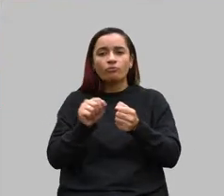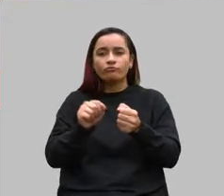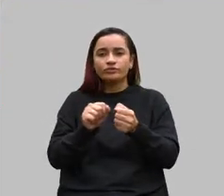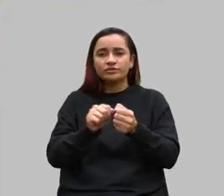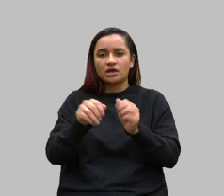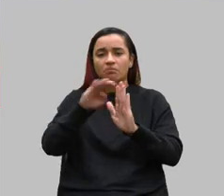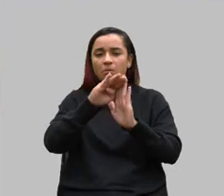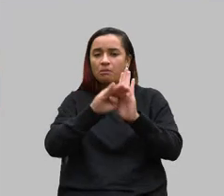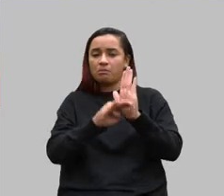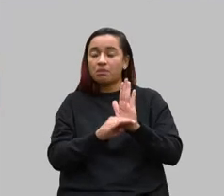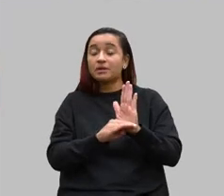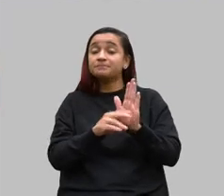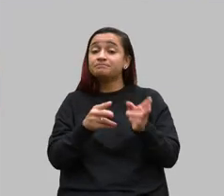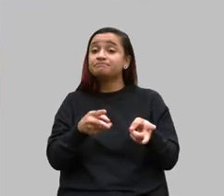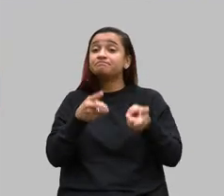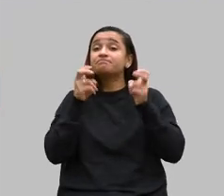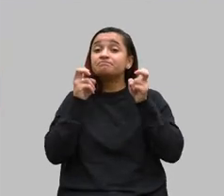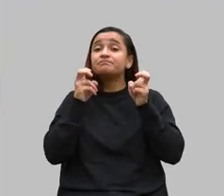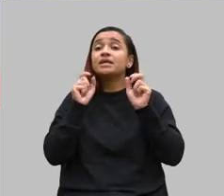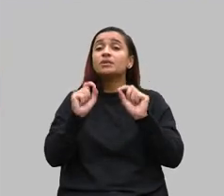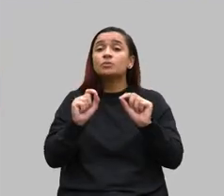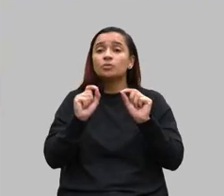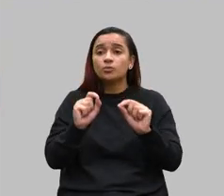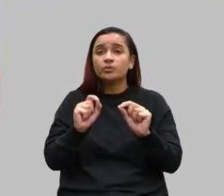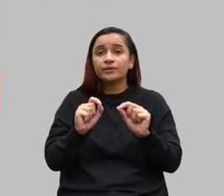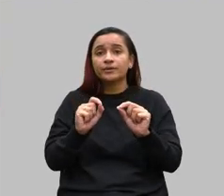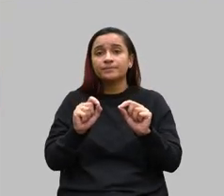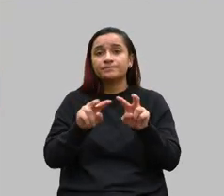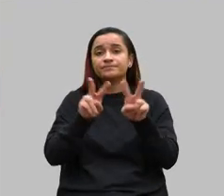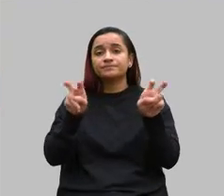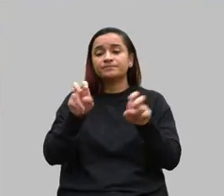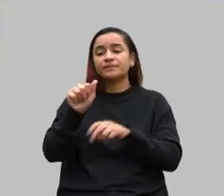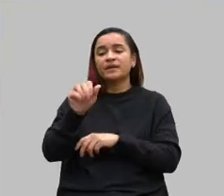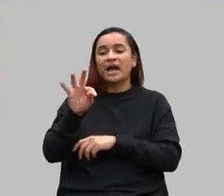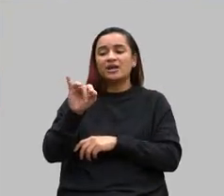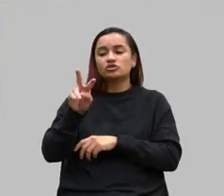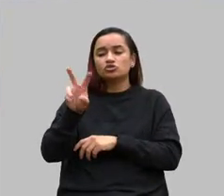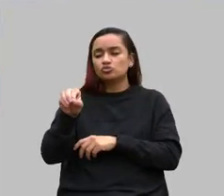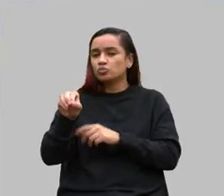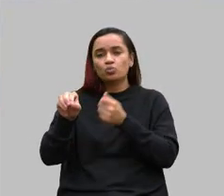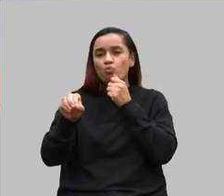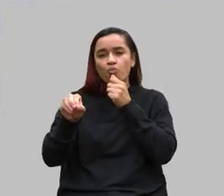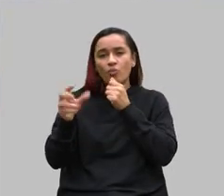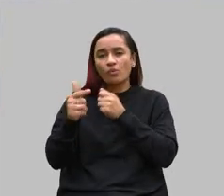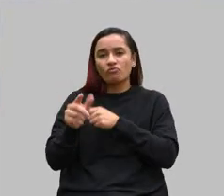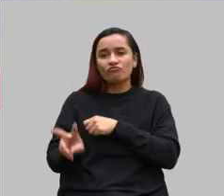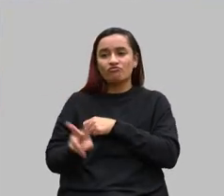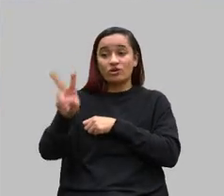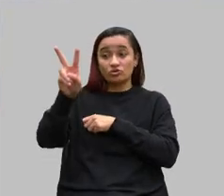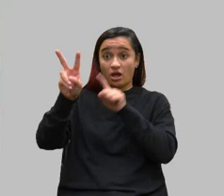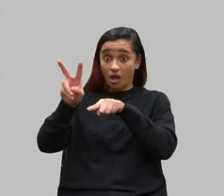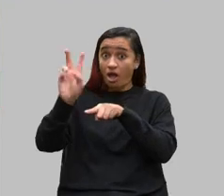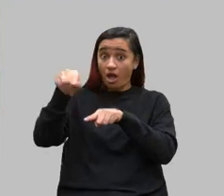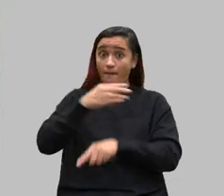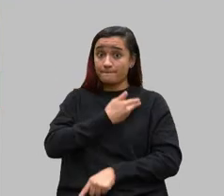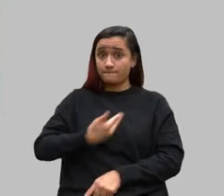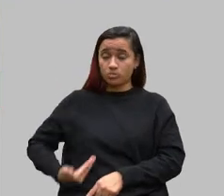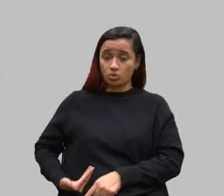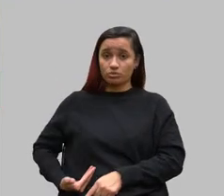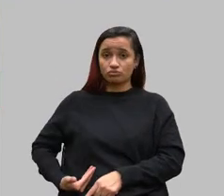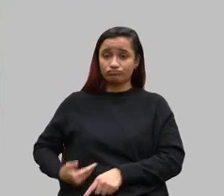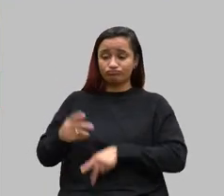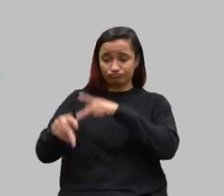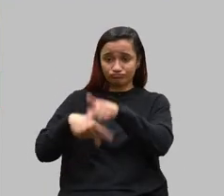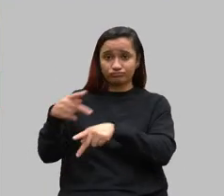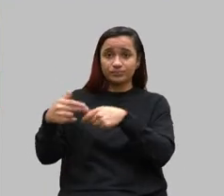e constatamos que os ativos não foram valorizados como deveriam ter sido o ativo é público e a empresa e as